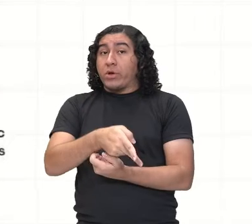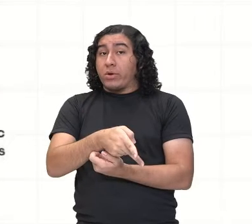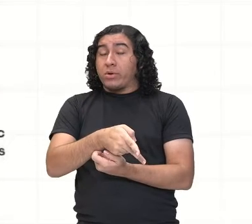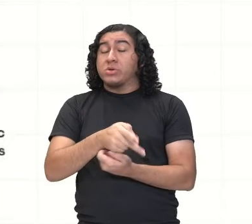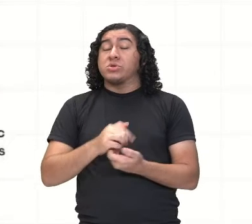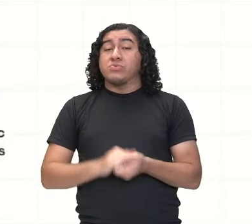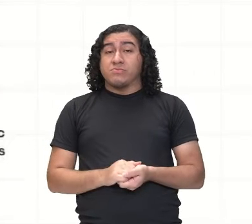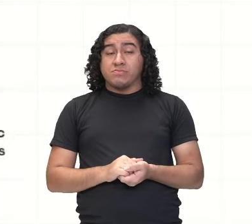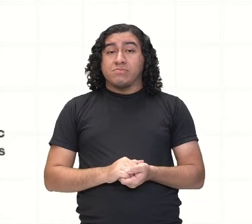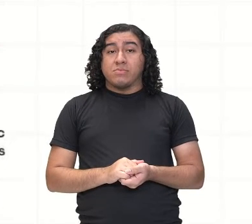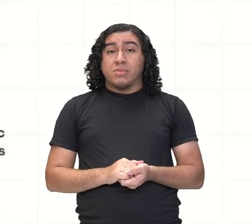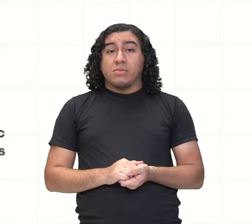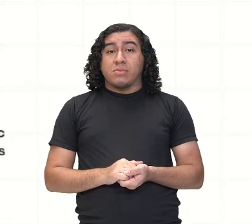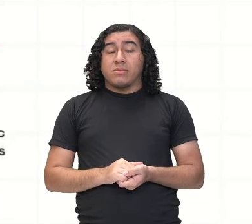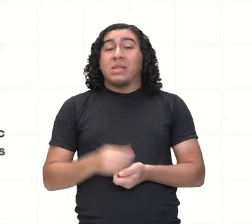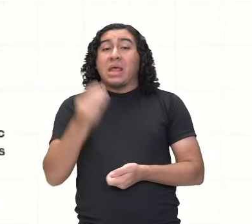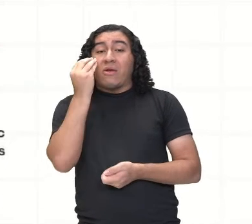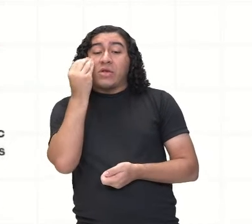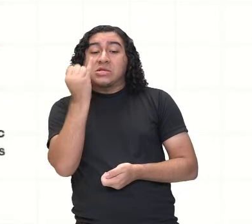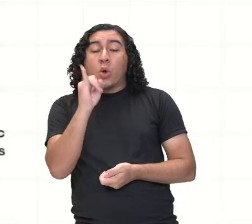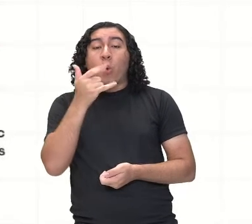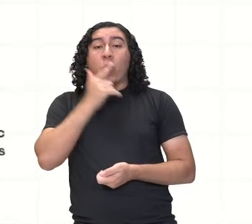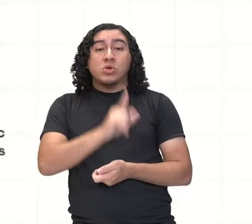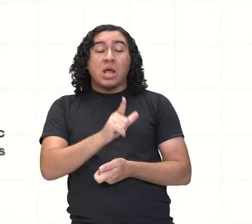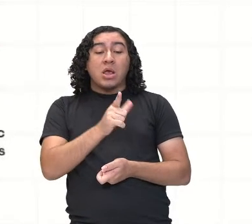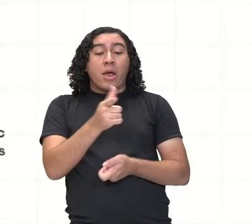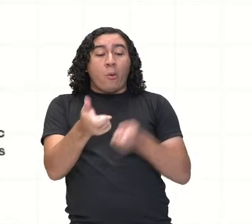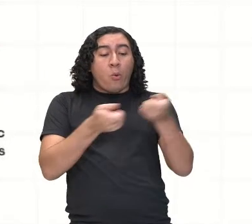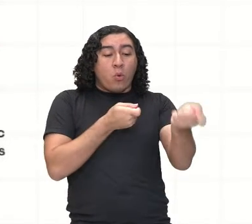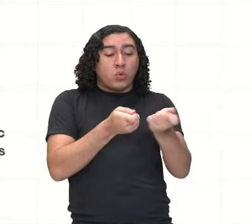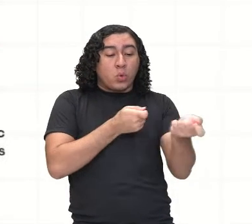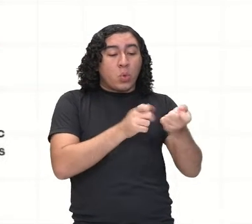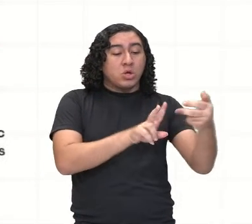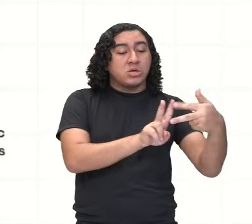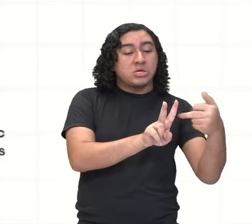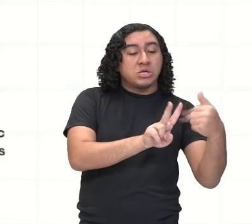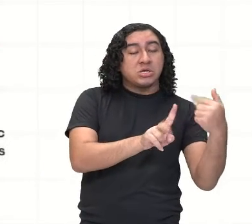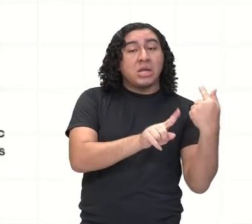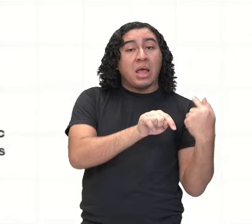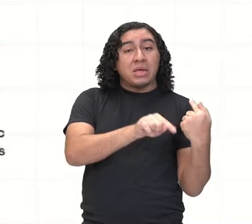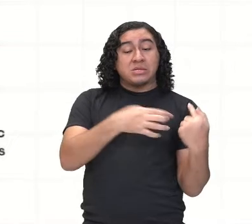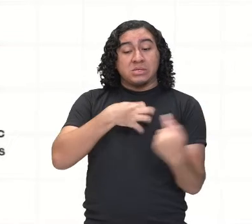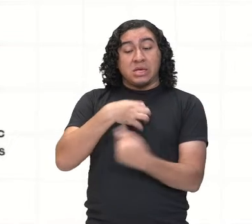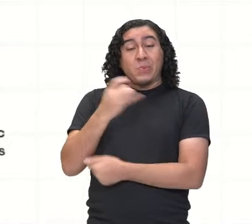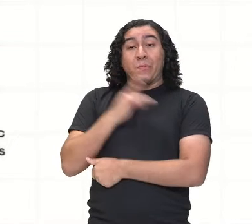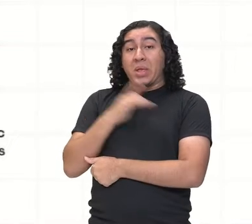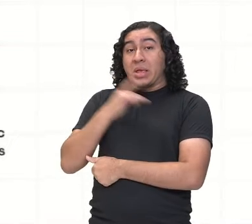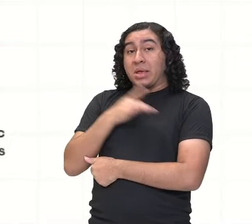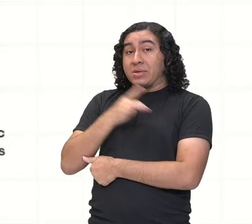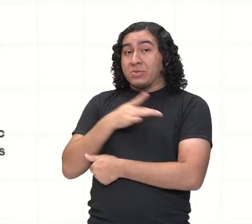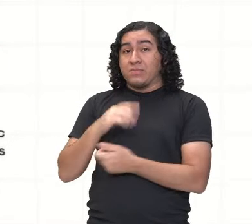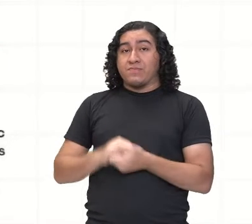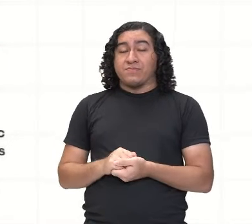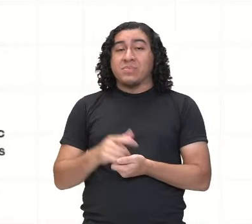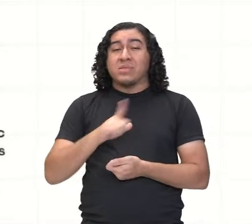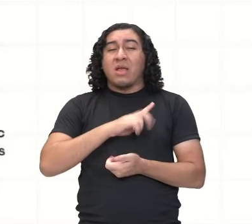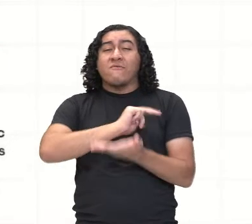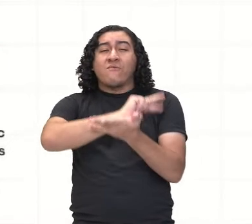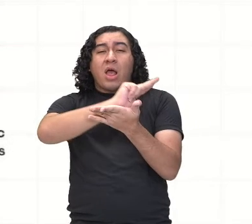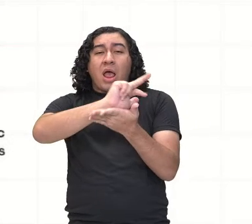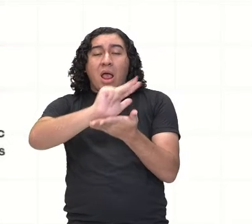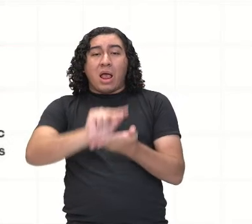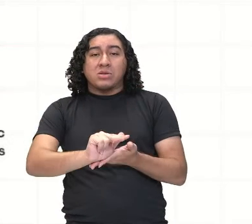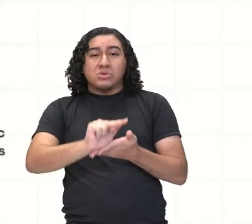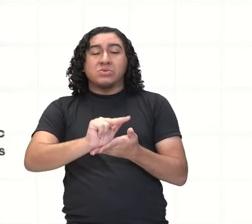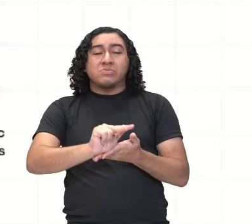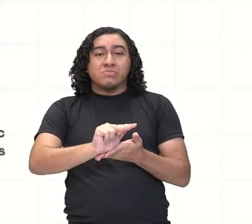de controlar essas populações através do medo. Então, a gente tem nessa gravura eles sendo jogados para servirem